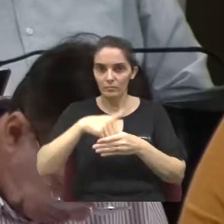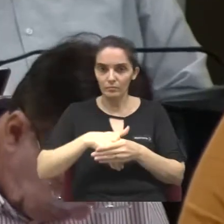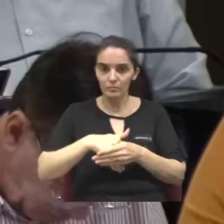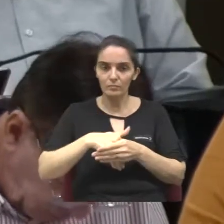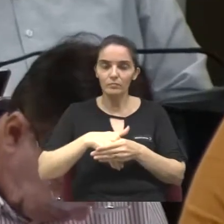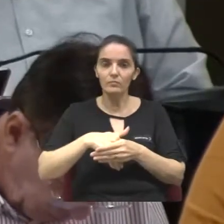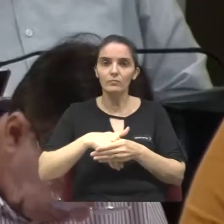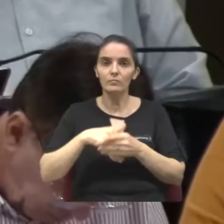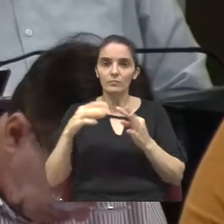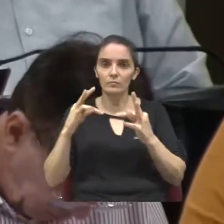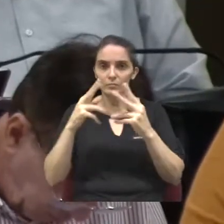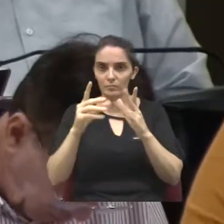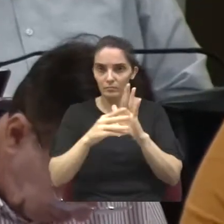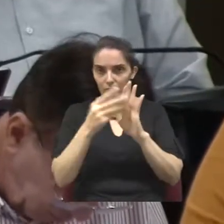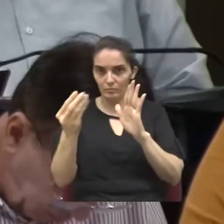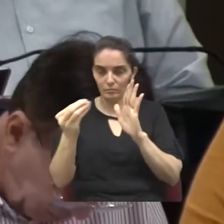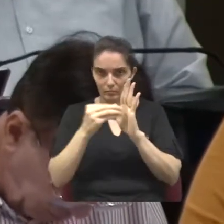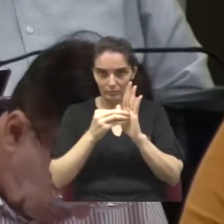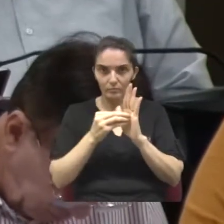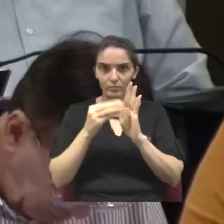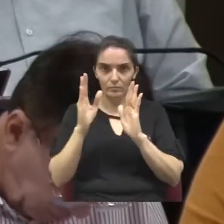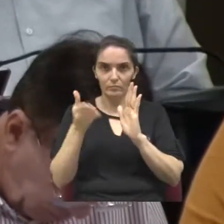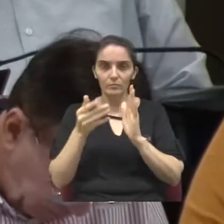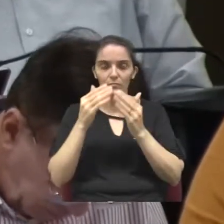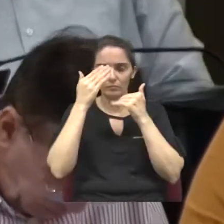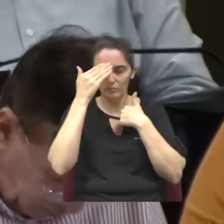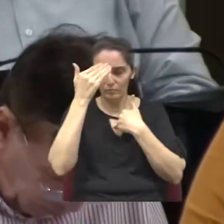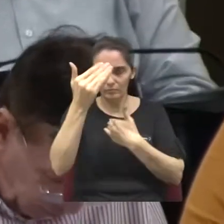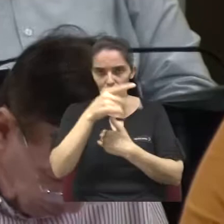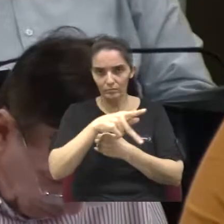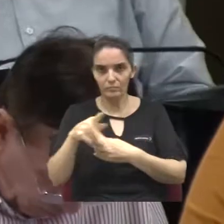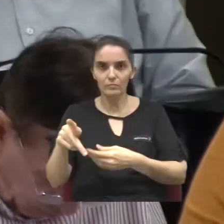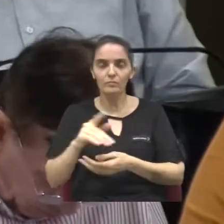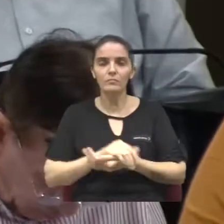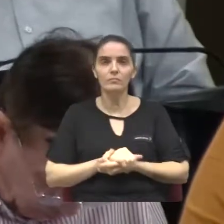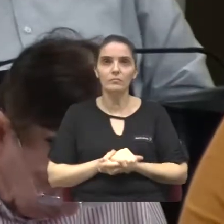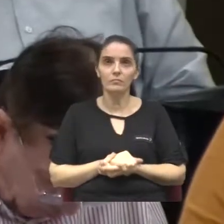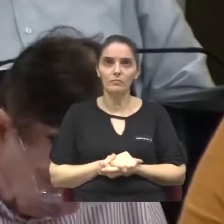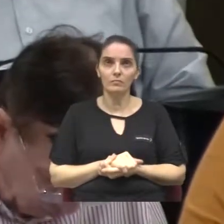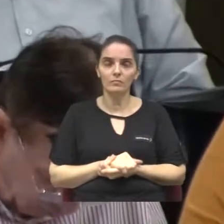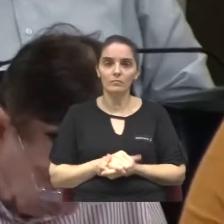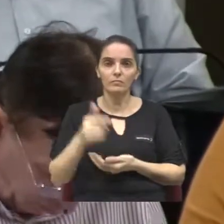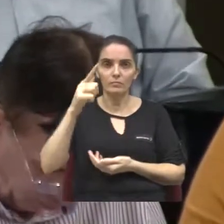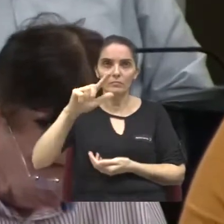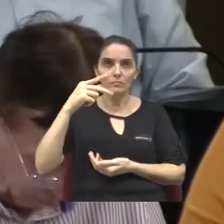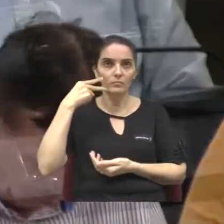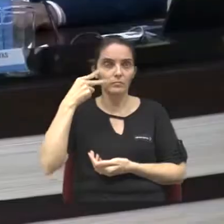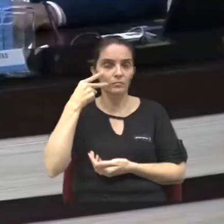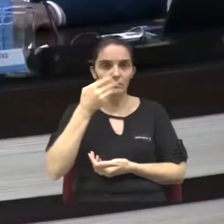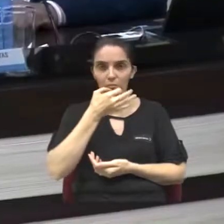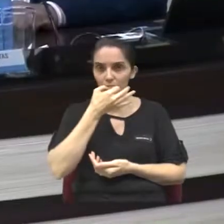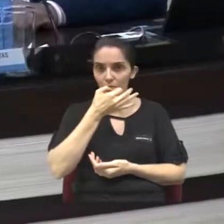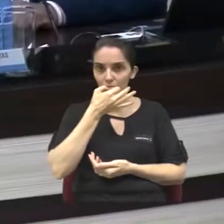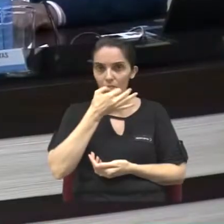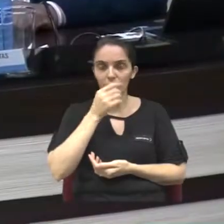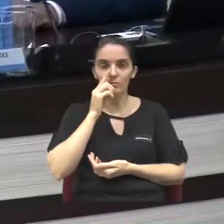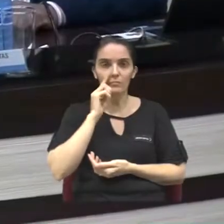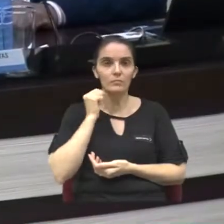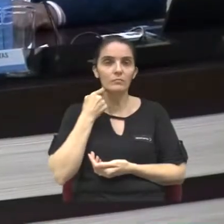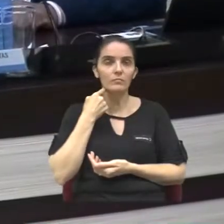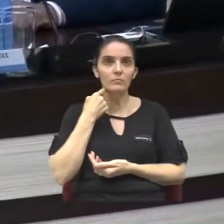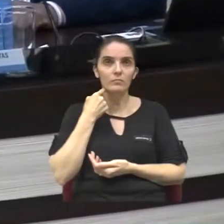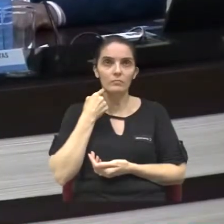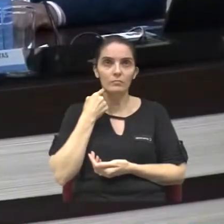favorável a todas as emendas nesse projeto. Obrigado, presidente. Mais algum vereador deseja discutir? Eu desejo, senhor